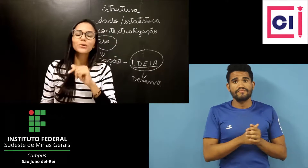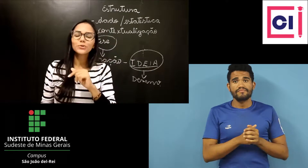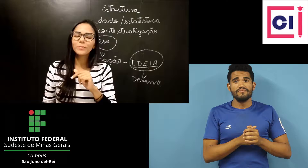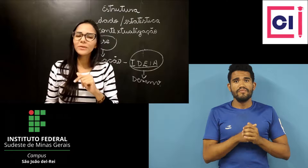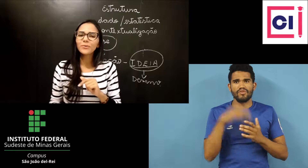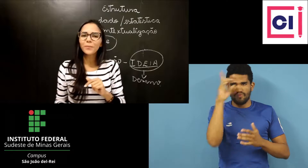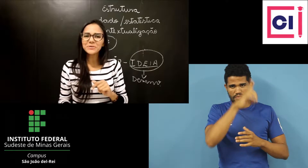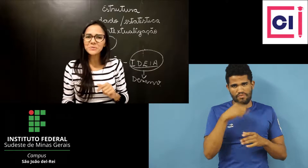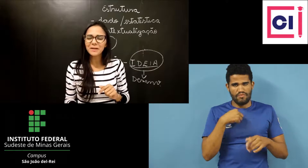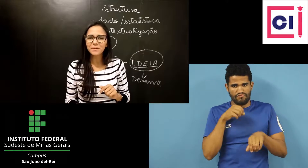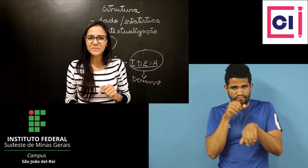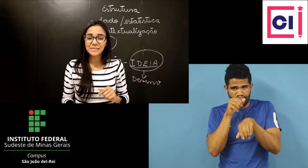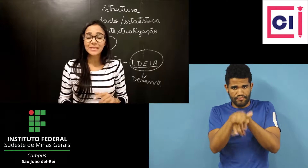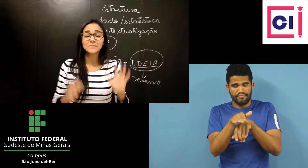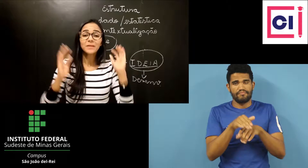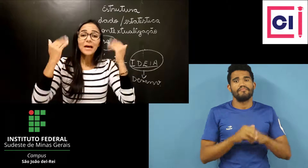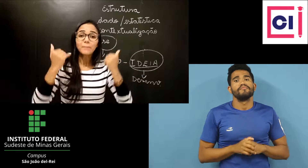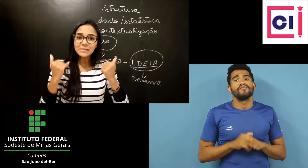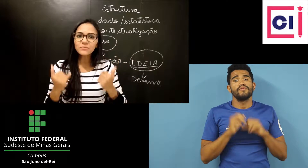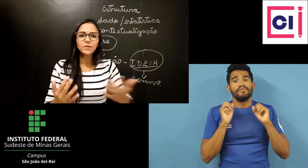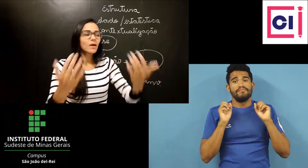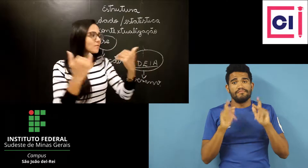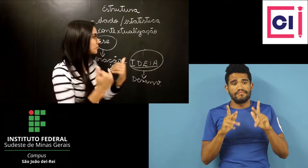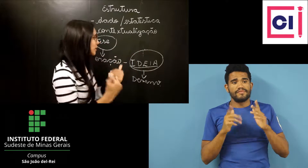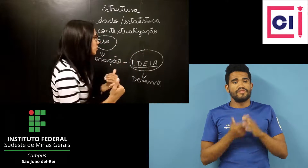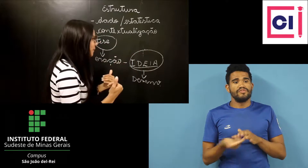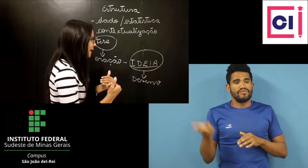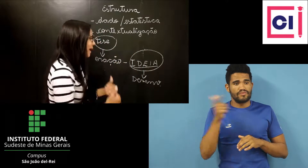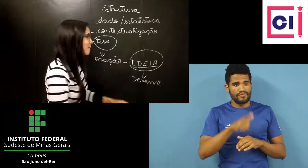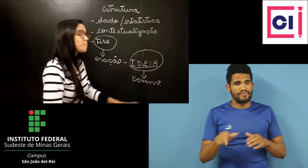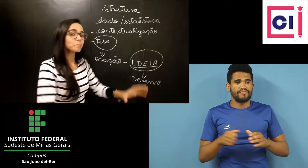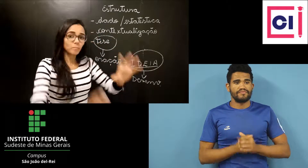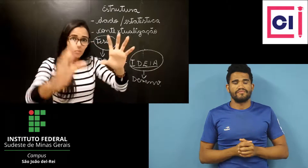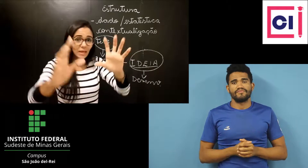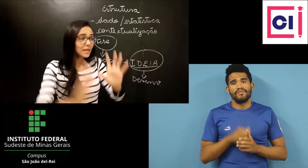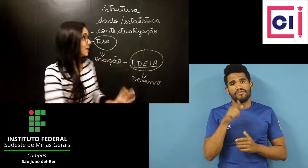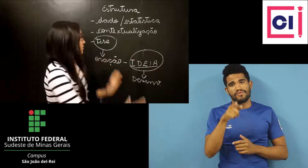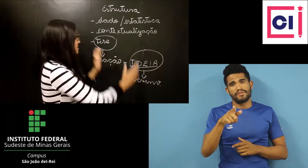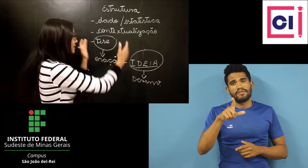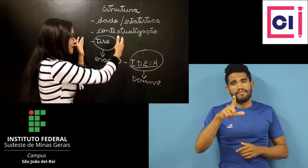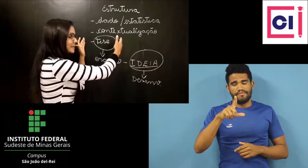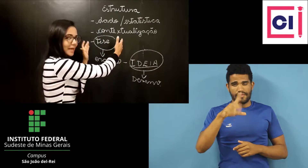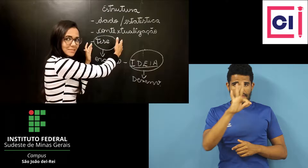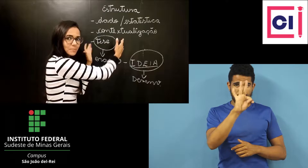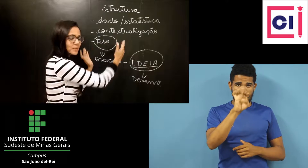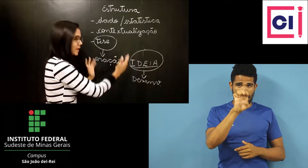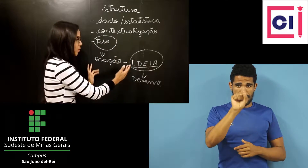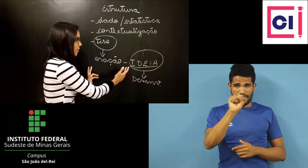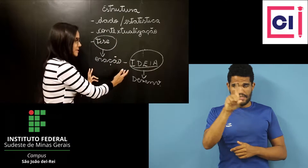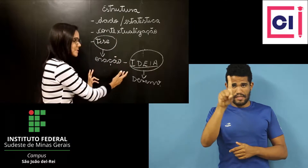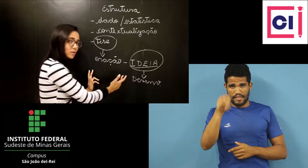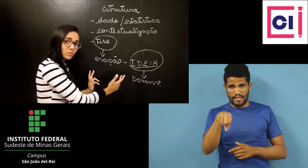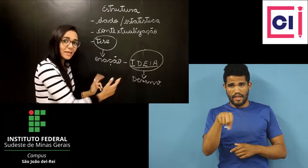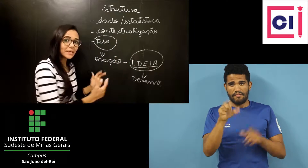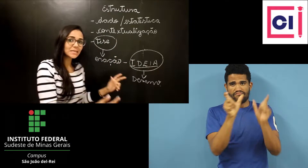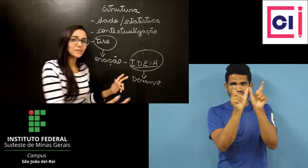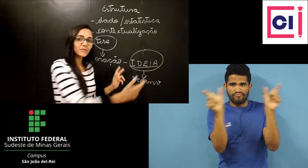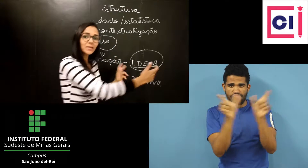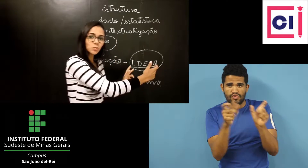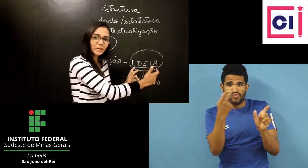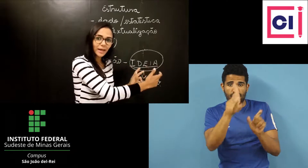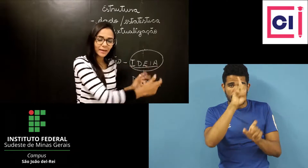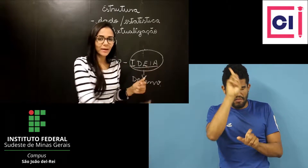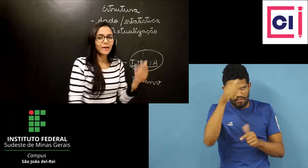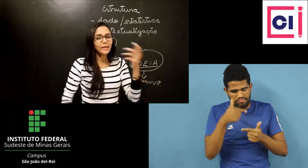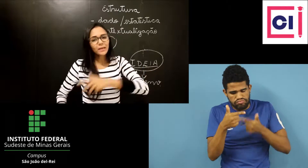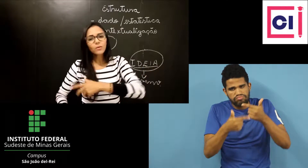aula, domingo eu posto ela pra vocês. Mas enfim, voltando pra cá, você vai ter a tese, que é uma oração, que significa